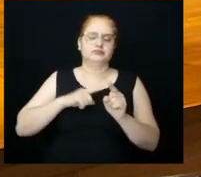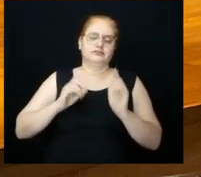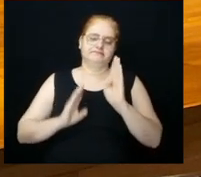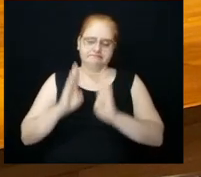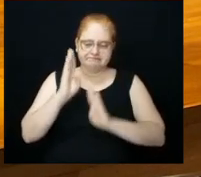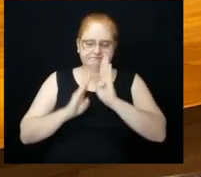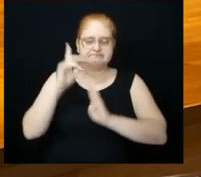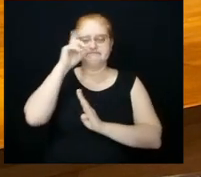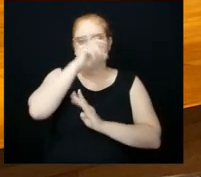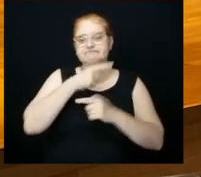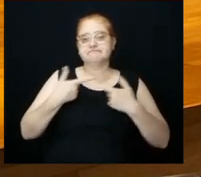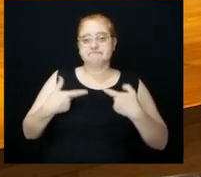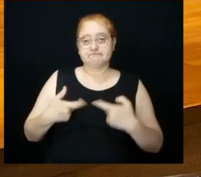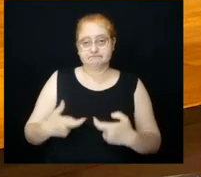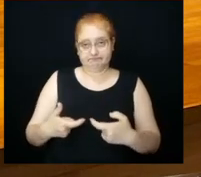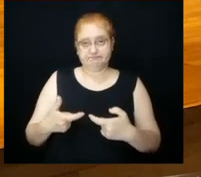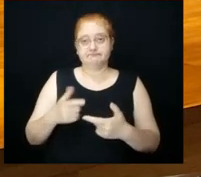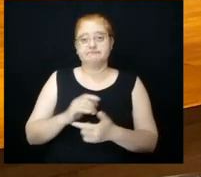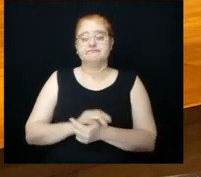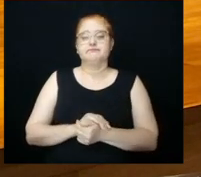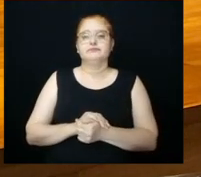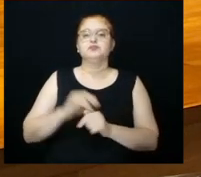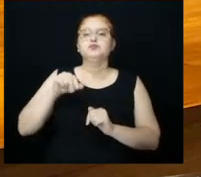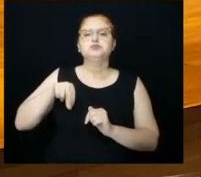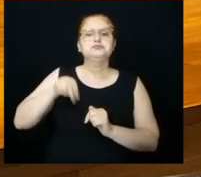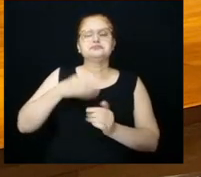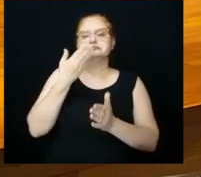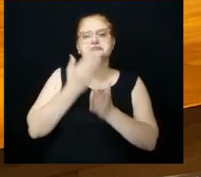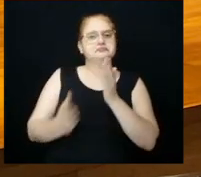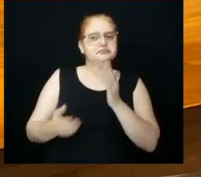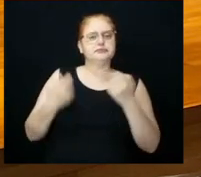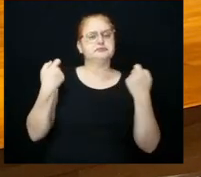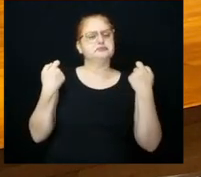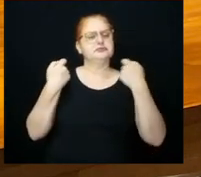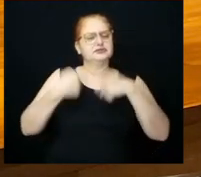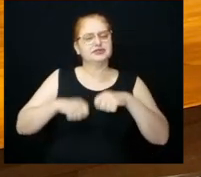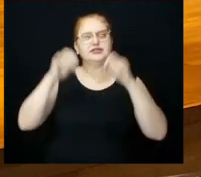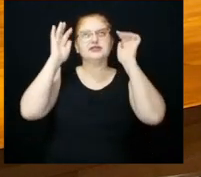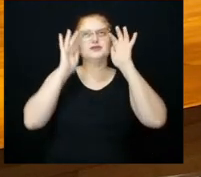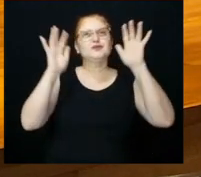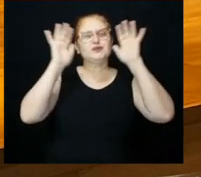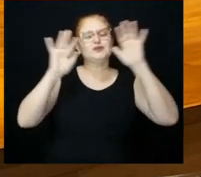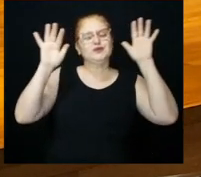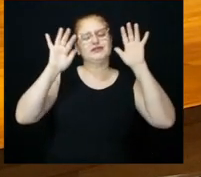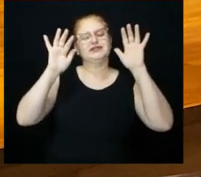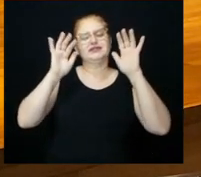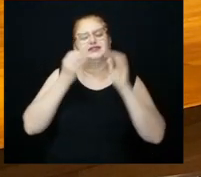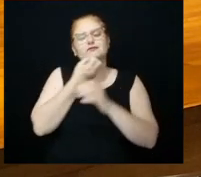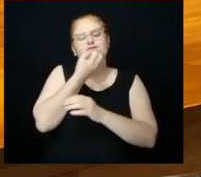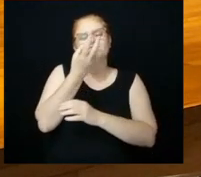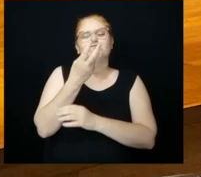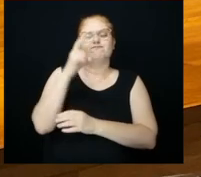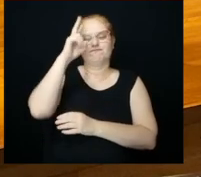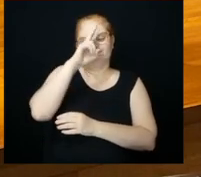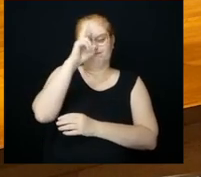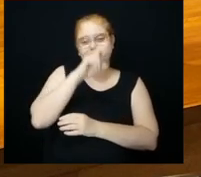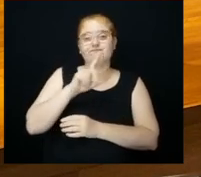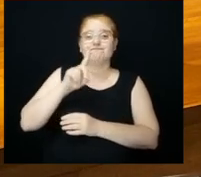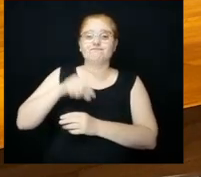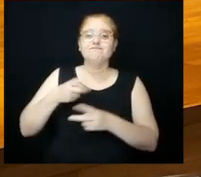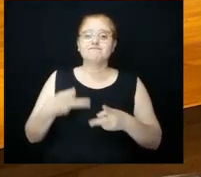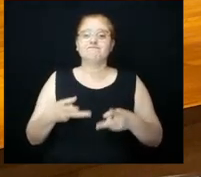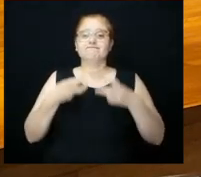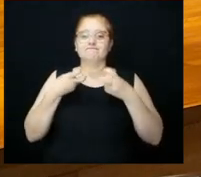período difícil de guerras, nunca perdeu a sua capacidade de sonhar e de contar histórias. Então essa